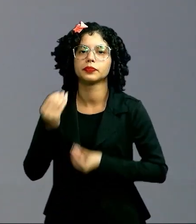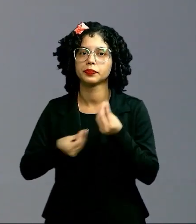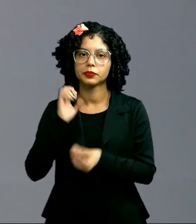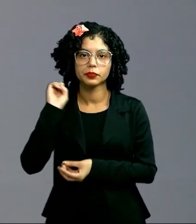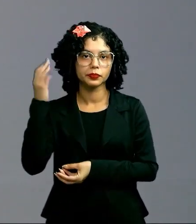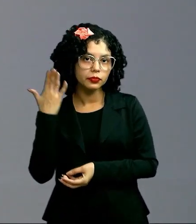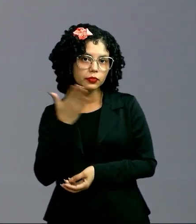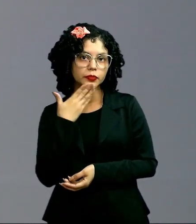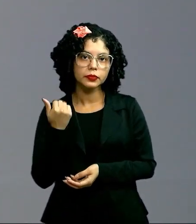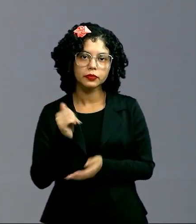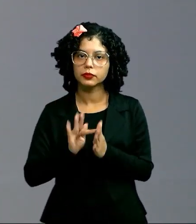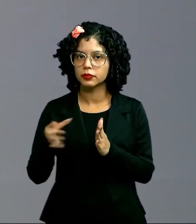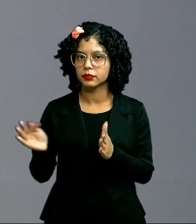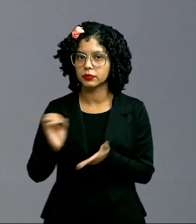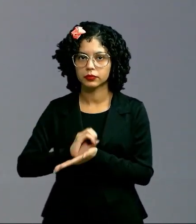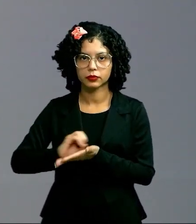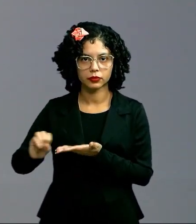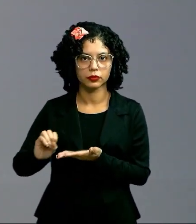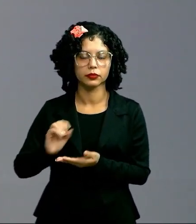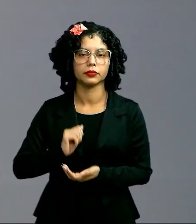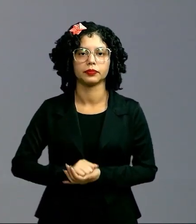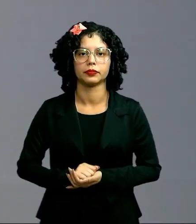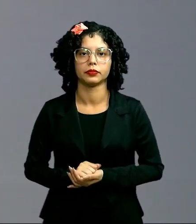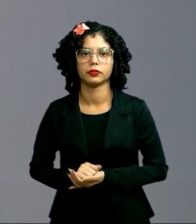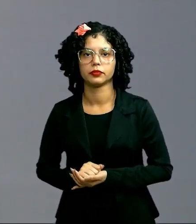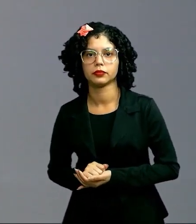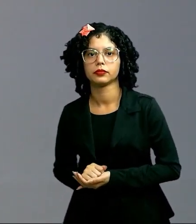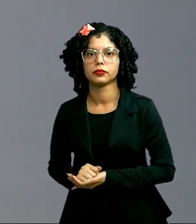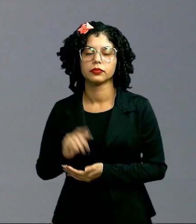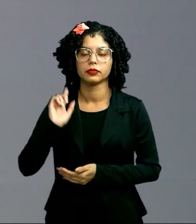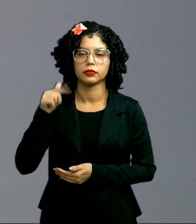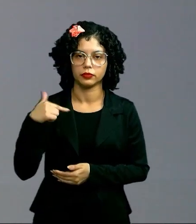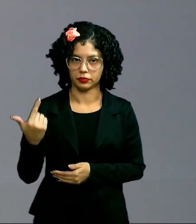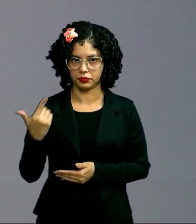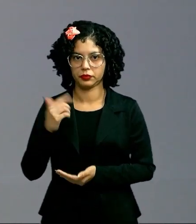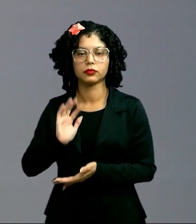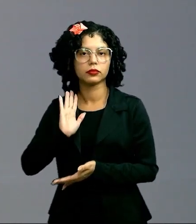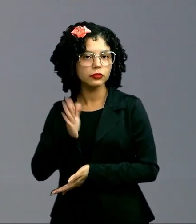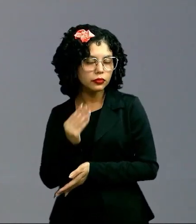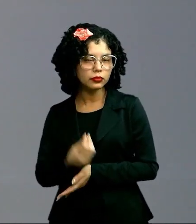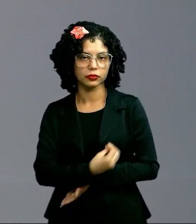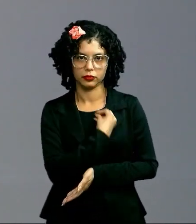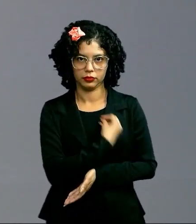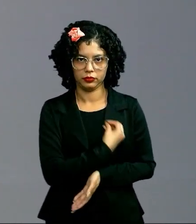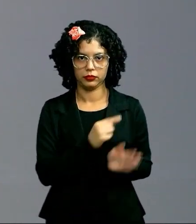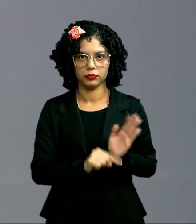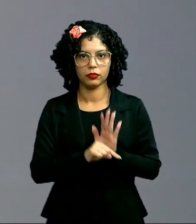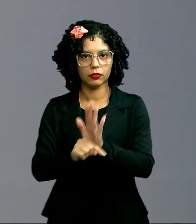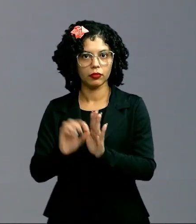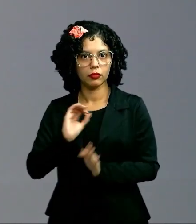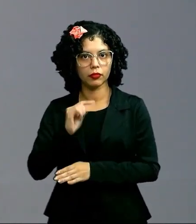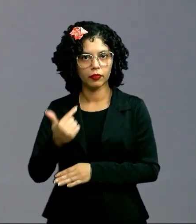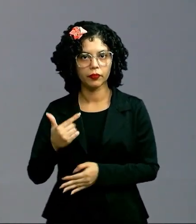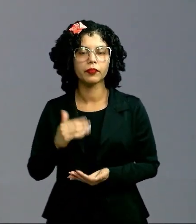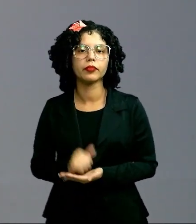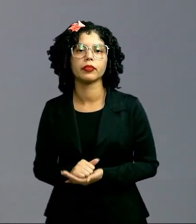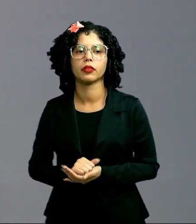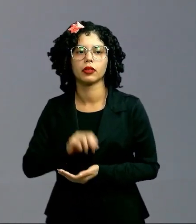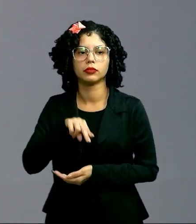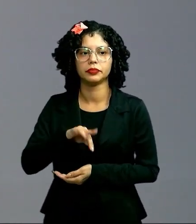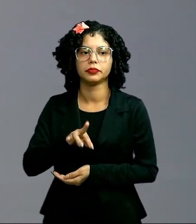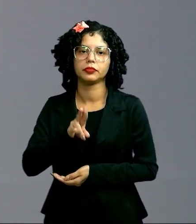funcionar essa aula de funções orgânicas nitrogenadas. Se as oxigenadas elas apresentam oxigênio na sua estrutura,